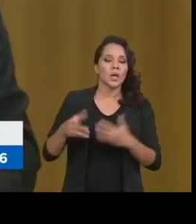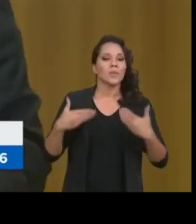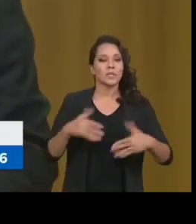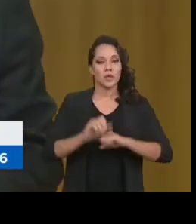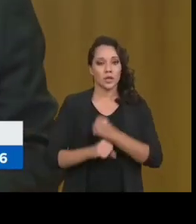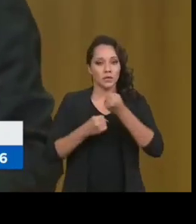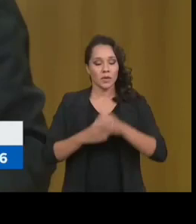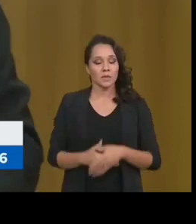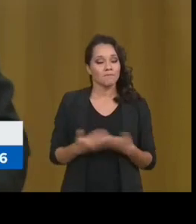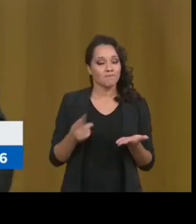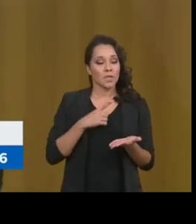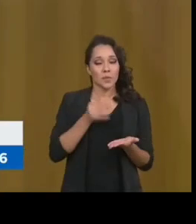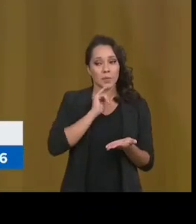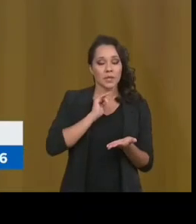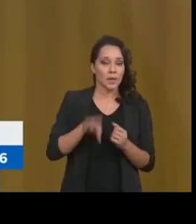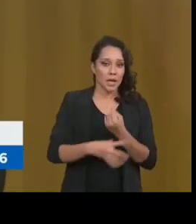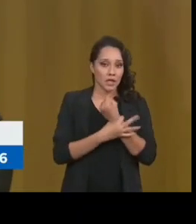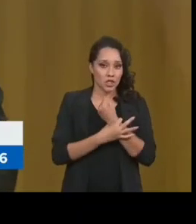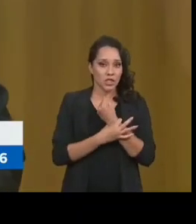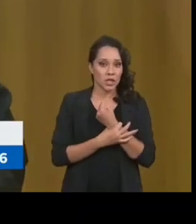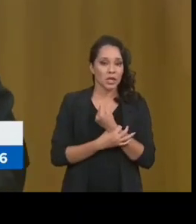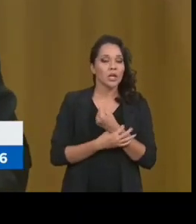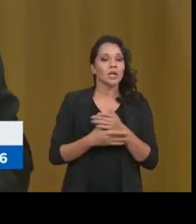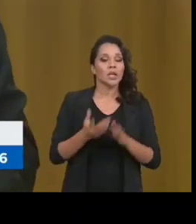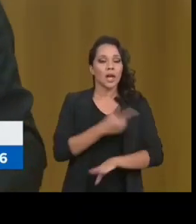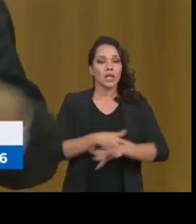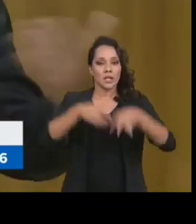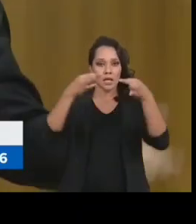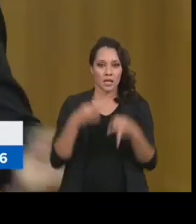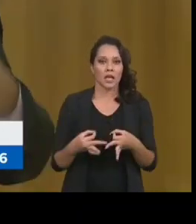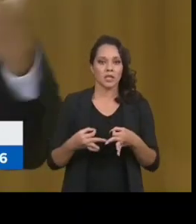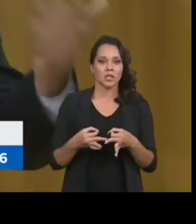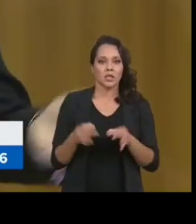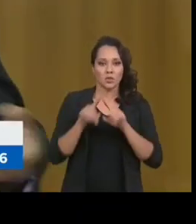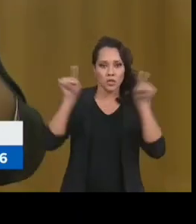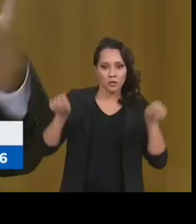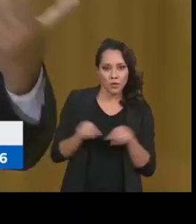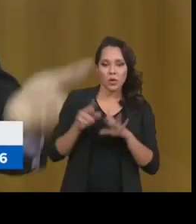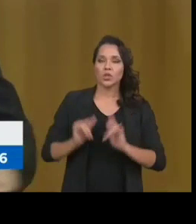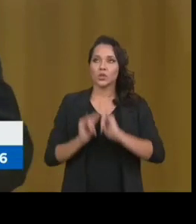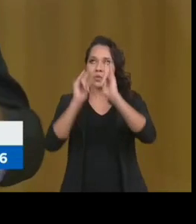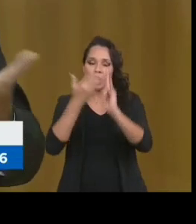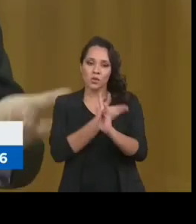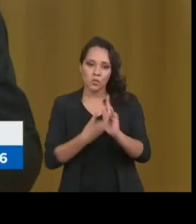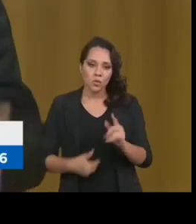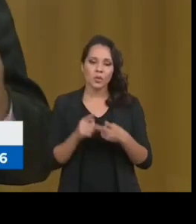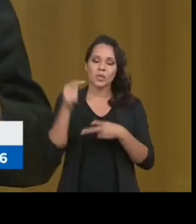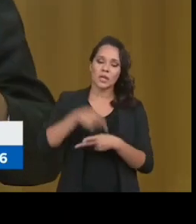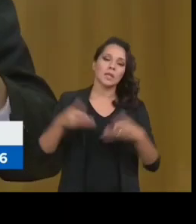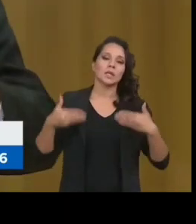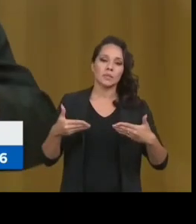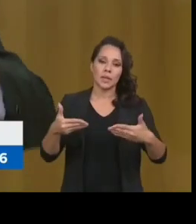da Defesa para que haja, por exemplo, a garantia da plena integridade dos nossos servidores, dos prédios públicos aqui na